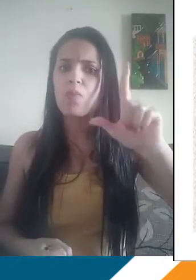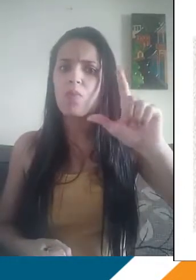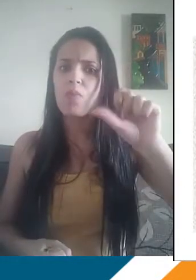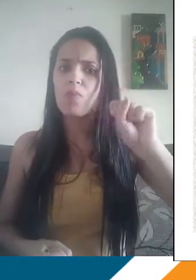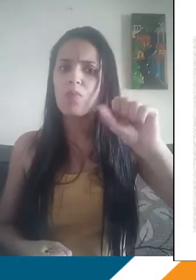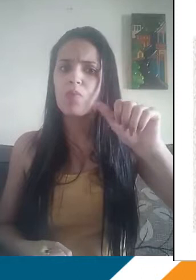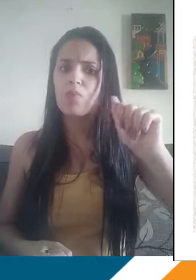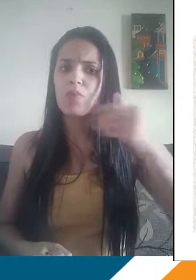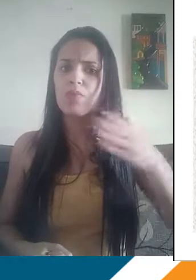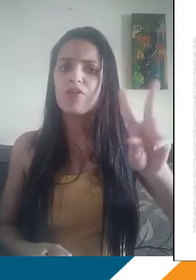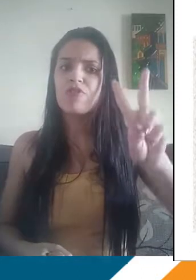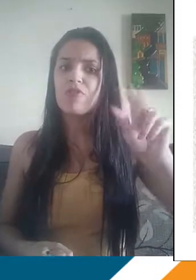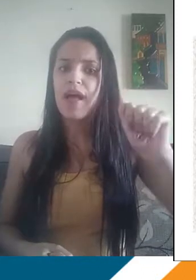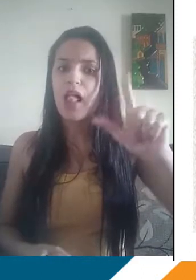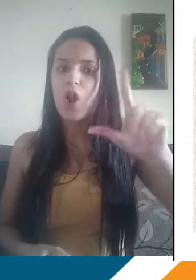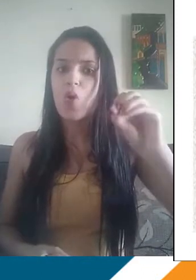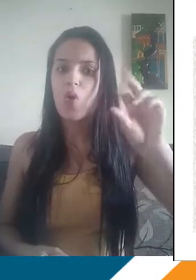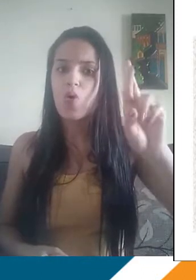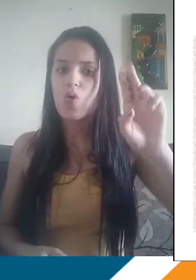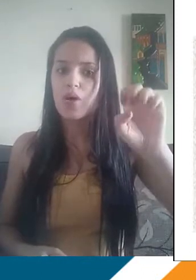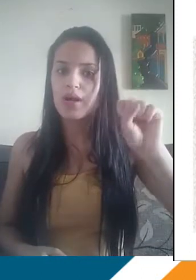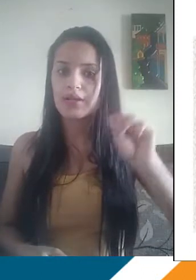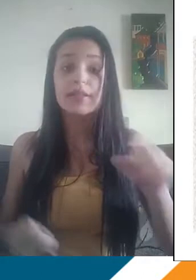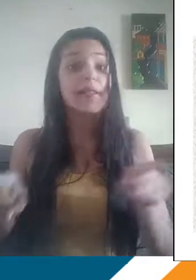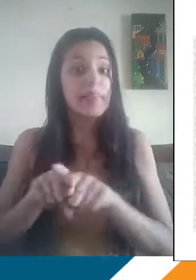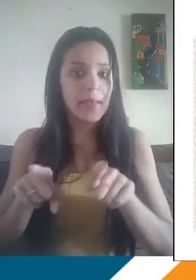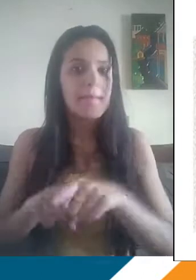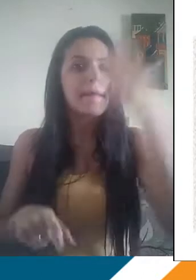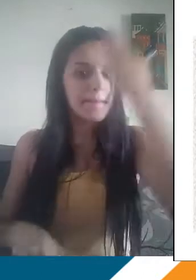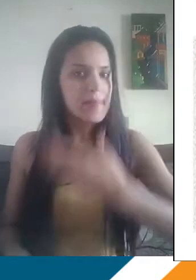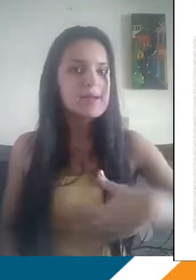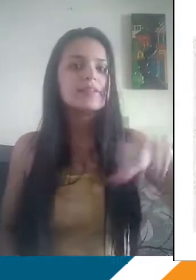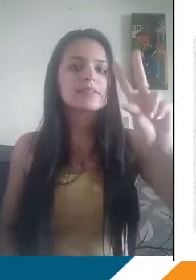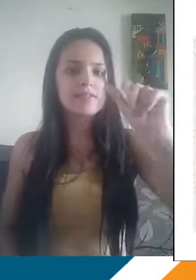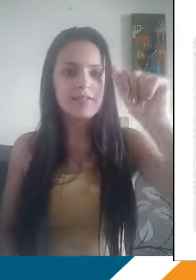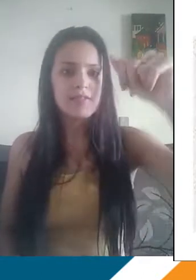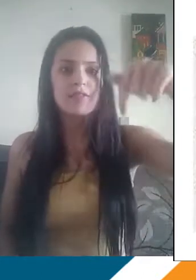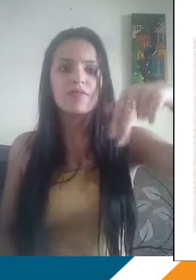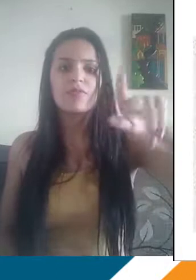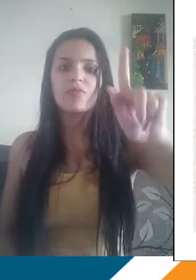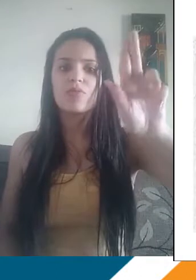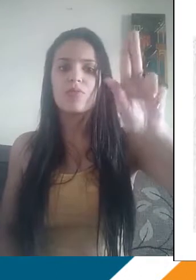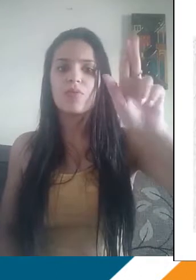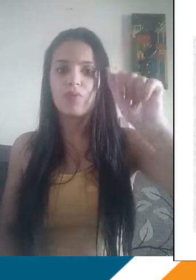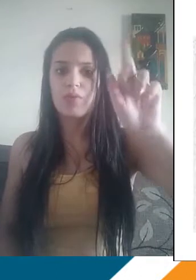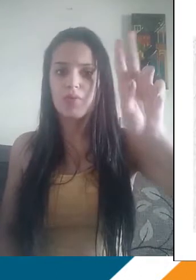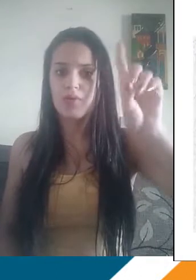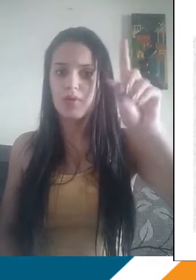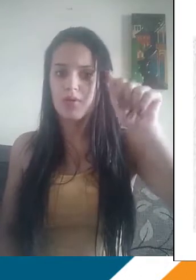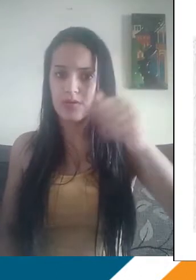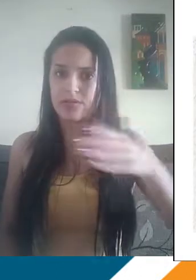Além, é claro, da presença das vanguardas europeias que já estavam em vigor desde 1905. No